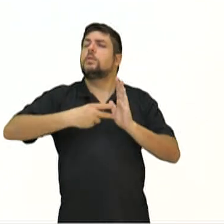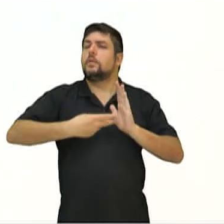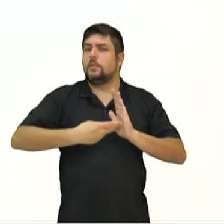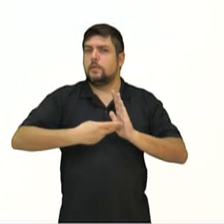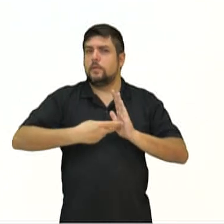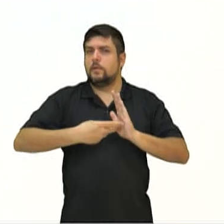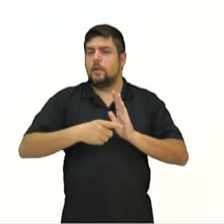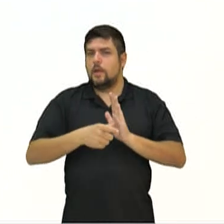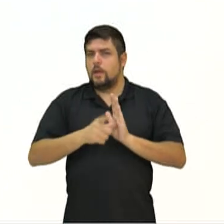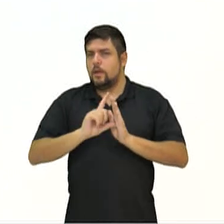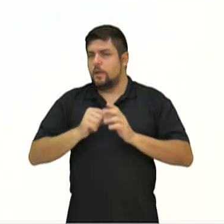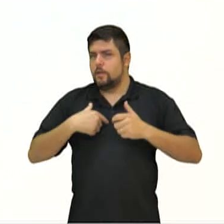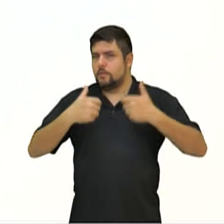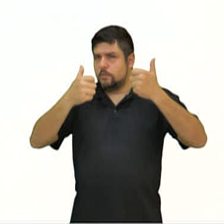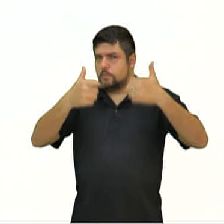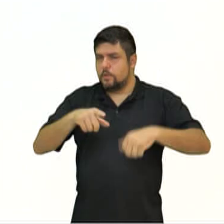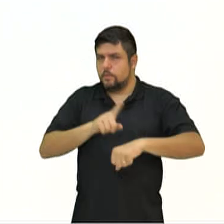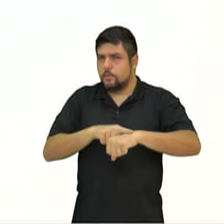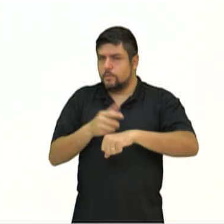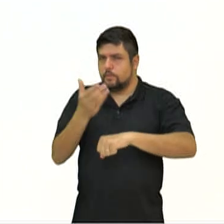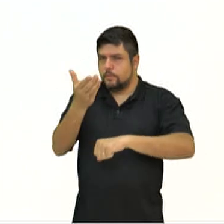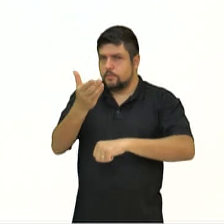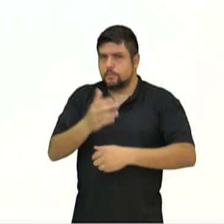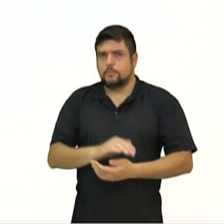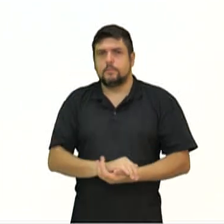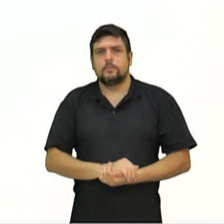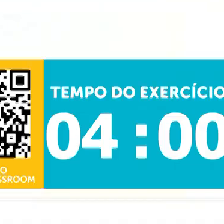dica quando eu traduzi, hein? Vou dar um tempinho para vocês.